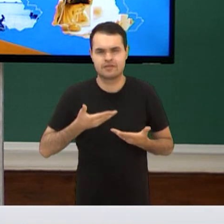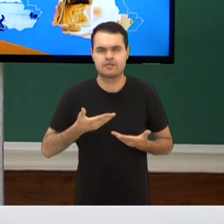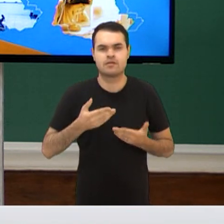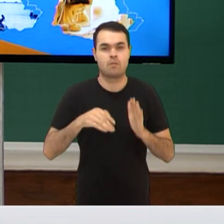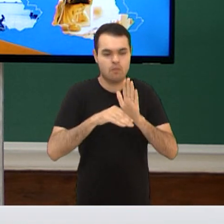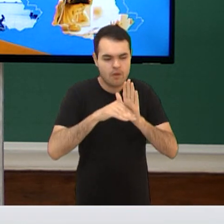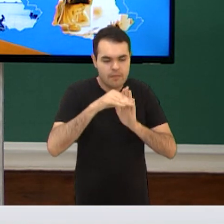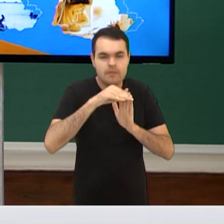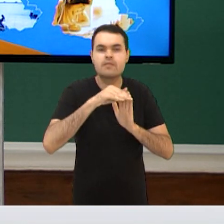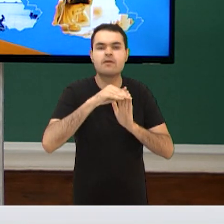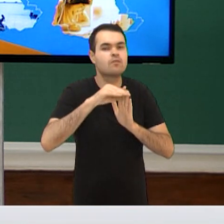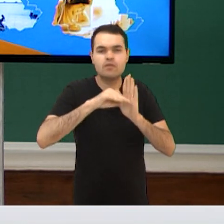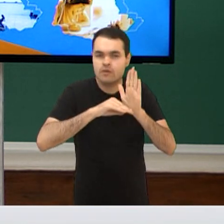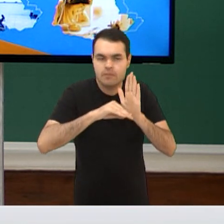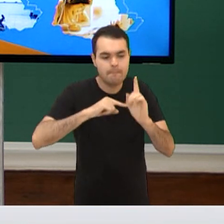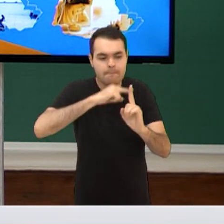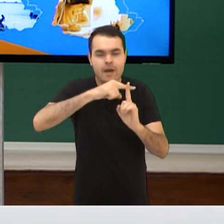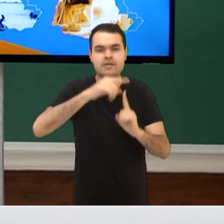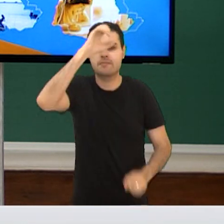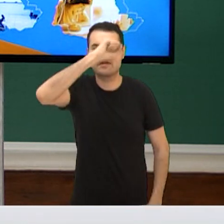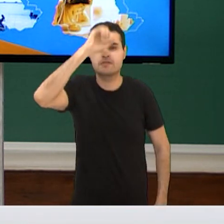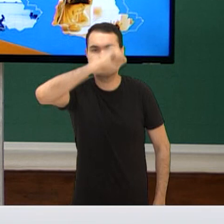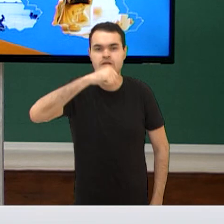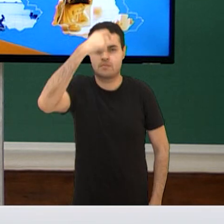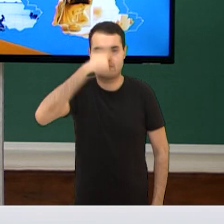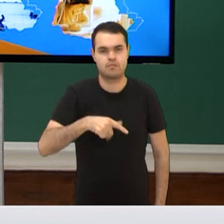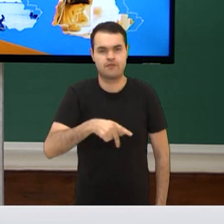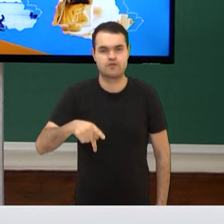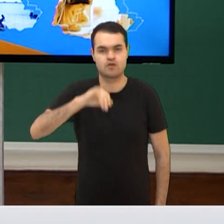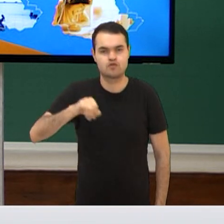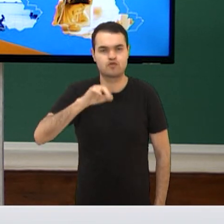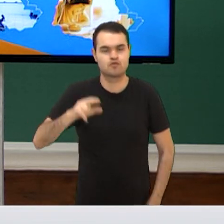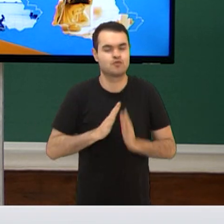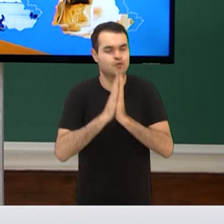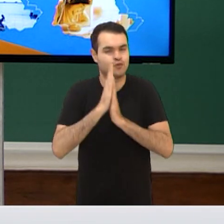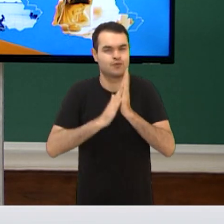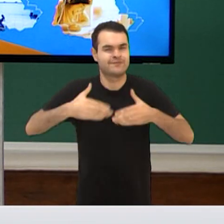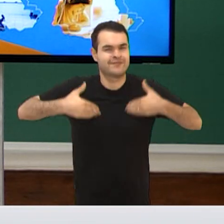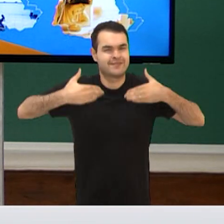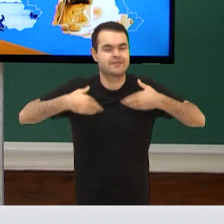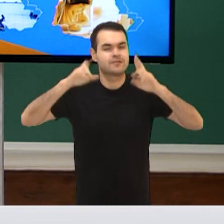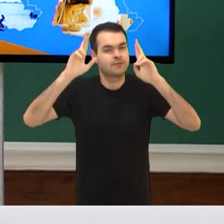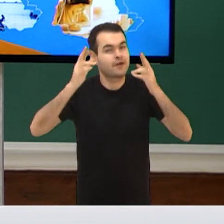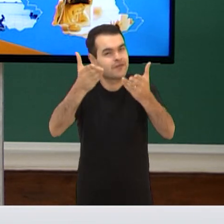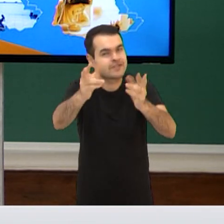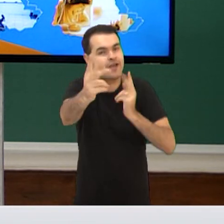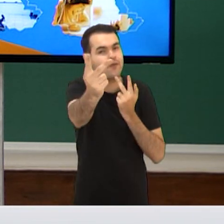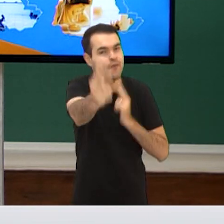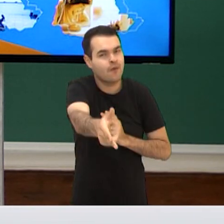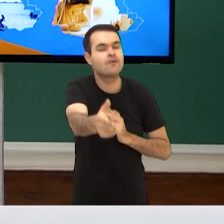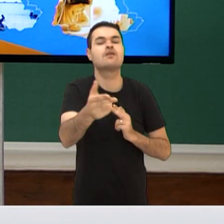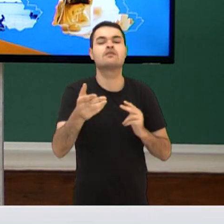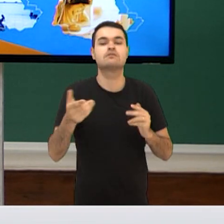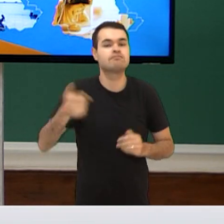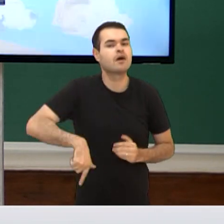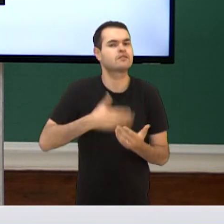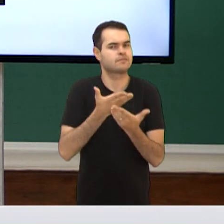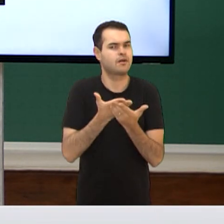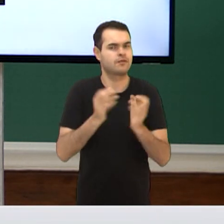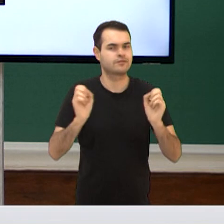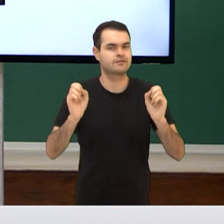Mais Aprendizagem. Professora Juliana está animada, espero que você também esteja e vamos trabalhar com mais uma aula,